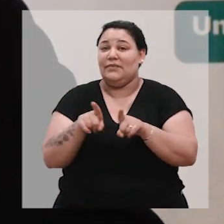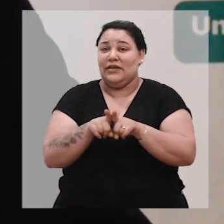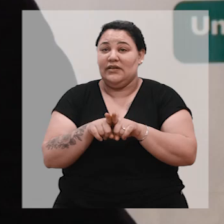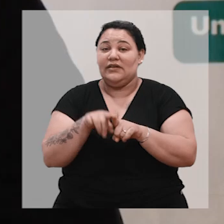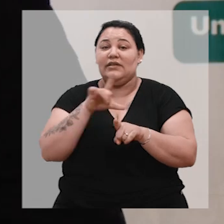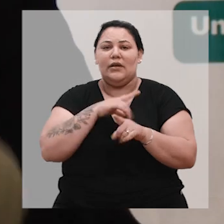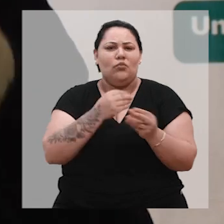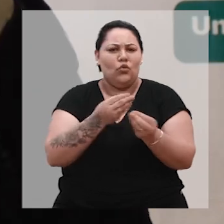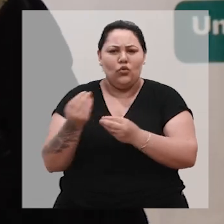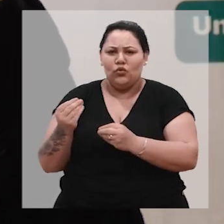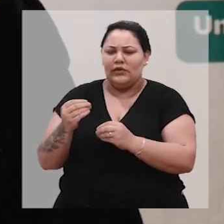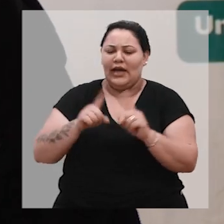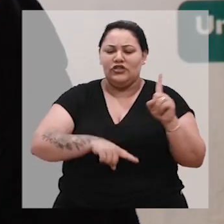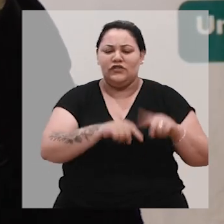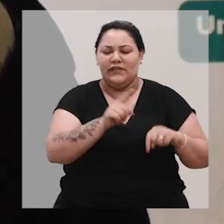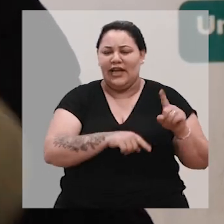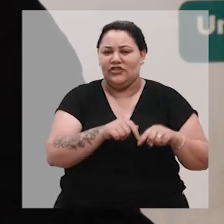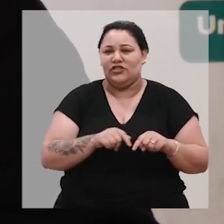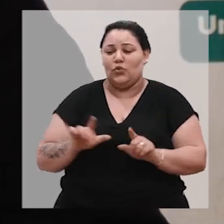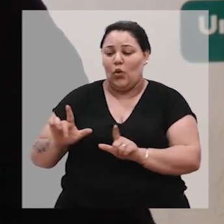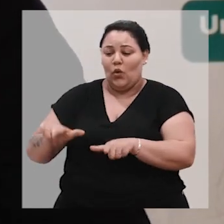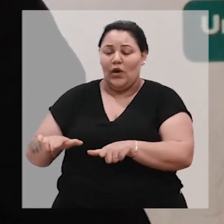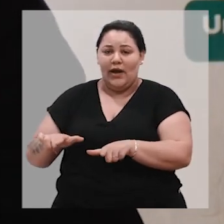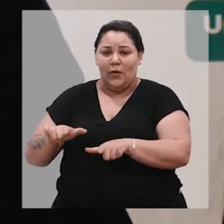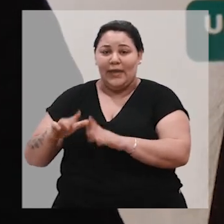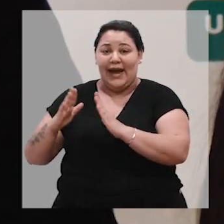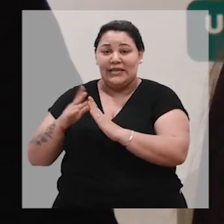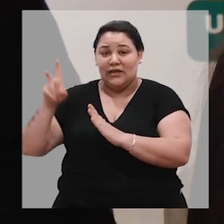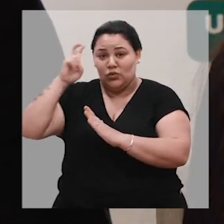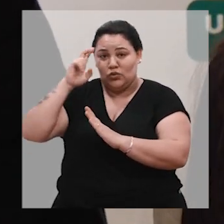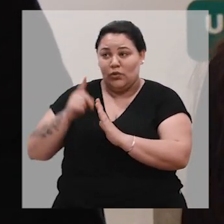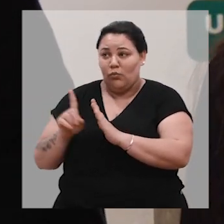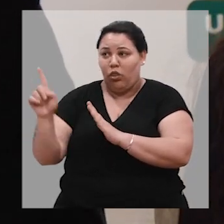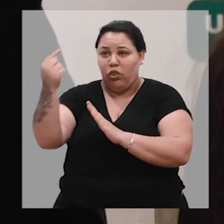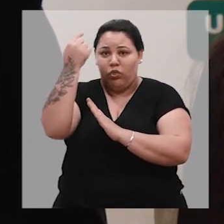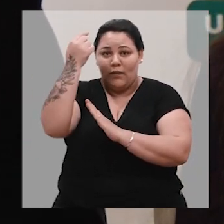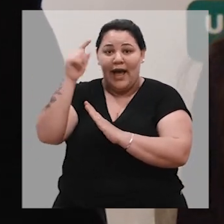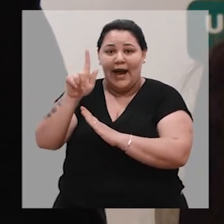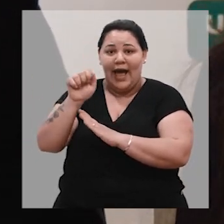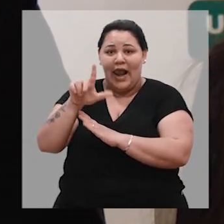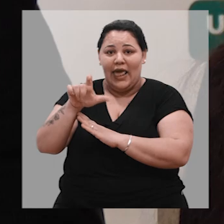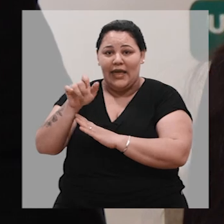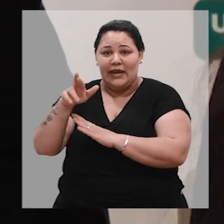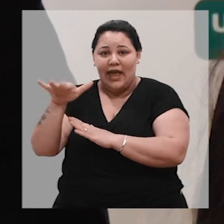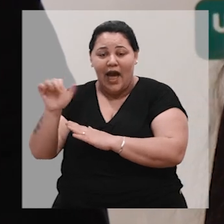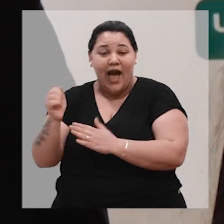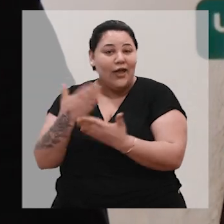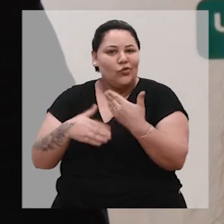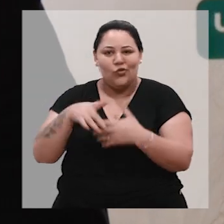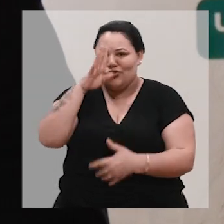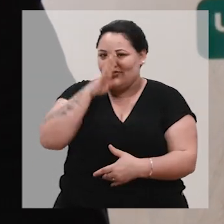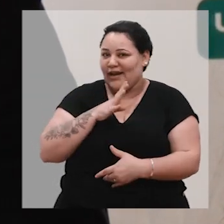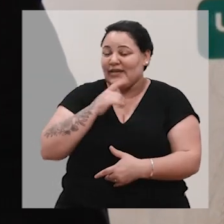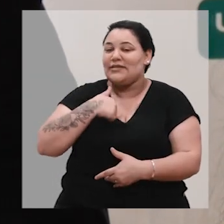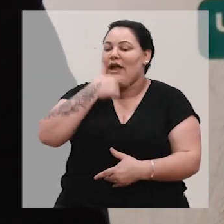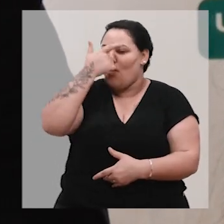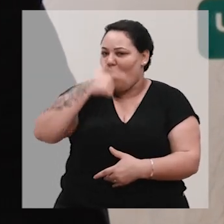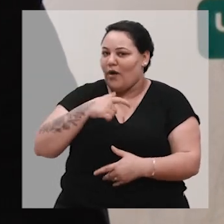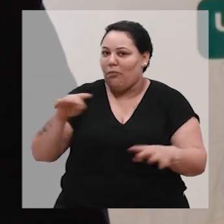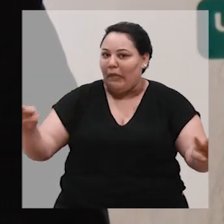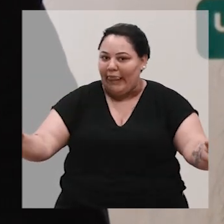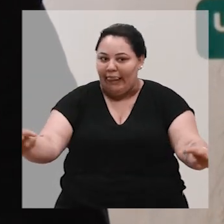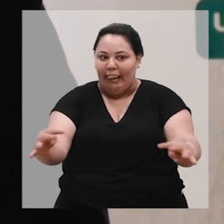tem muitas atividades na galeria, tem teatro para gurizada, e é tudo gratuito. Então, isso acho que